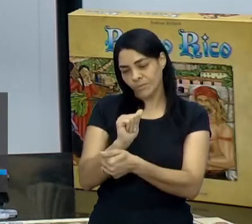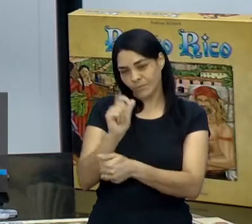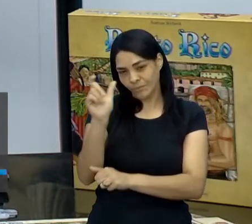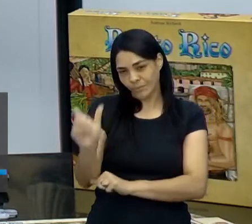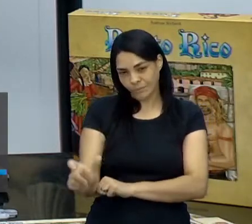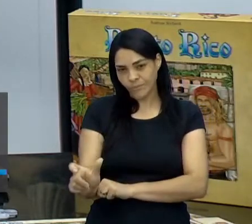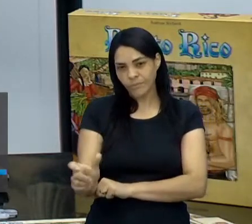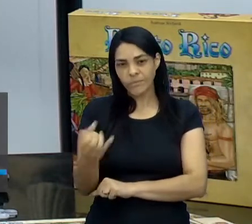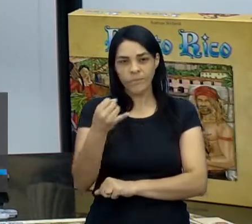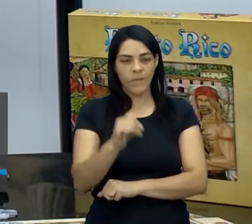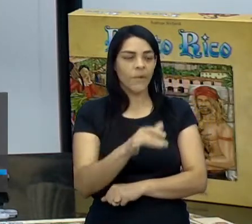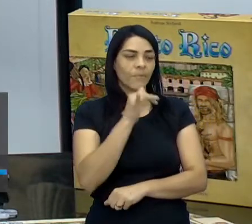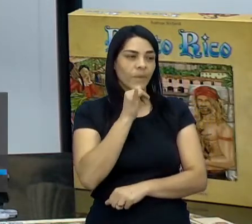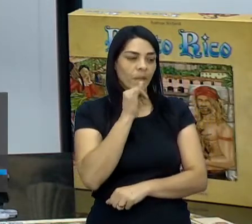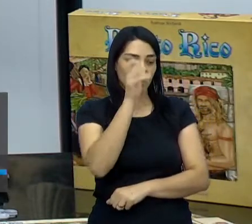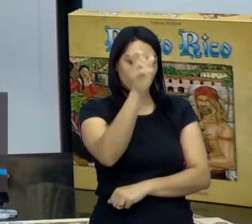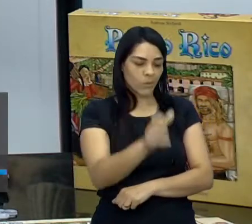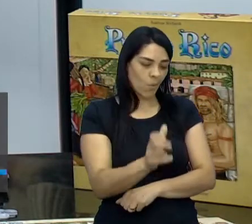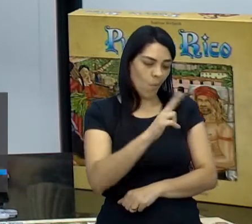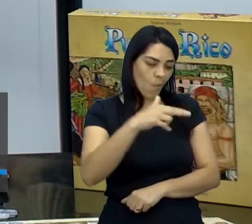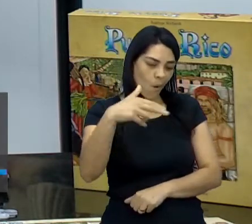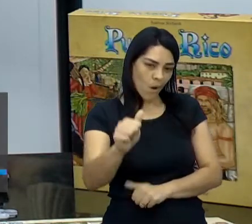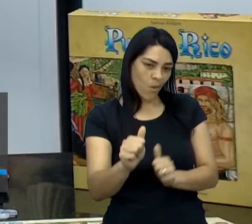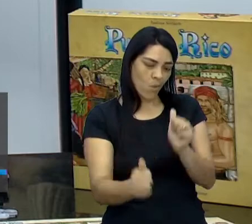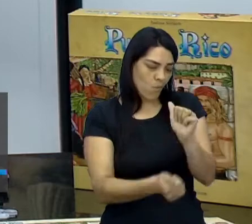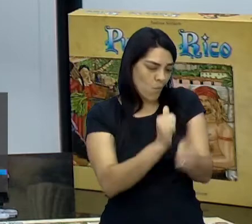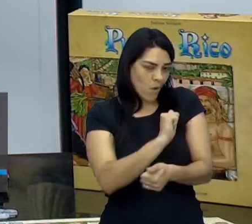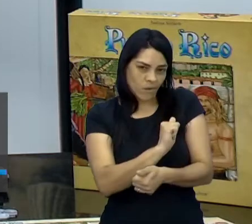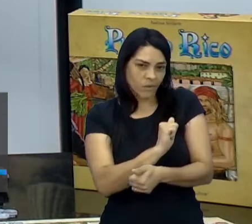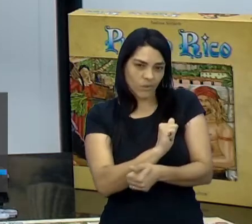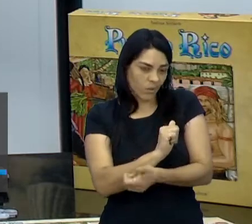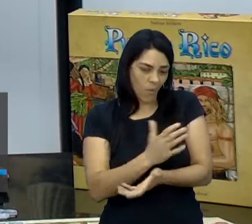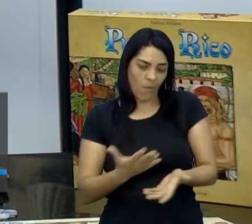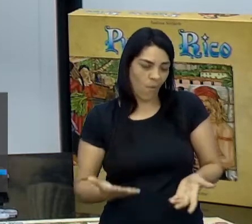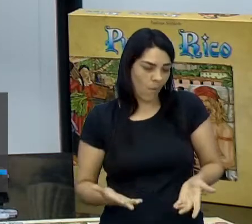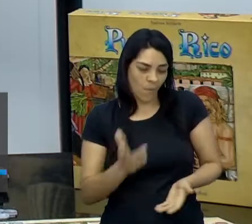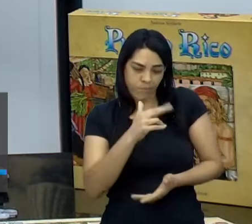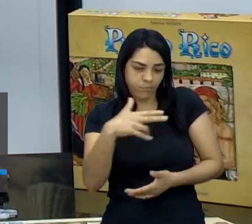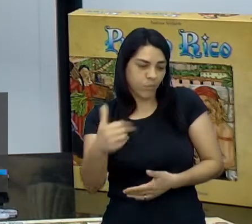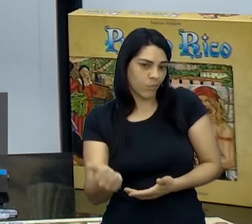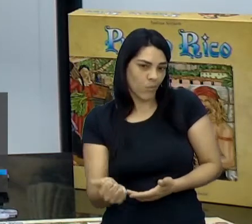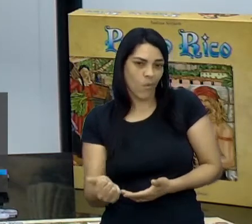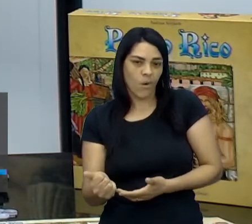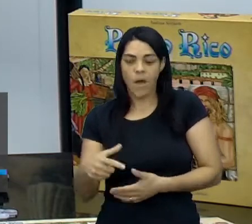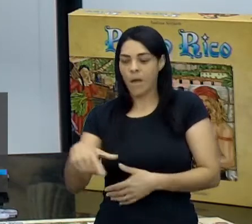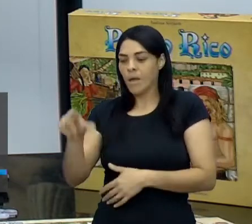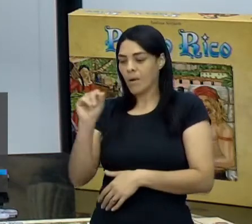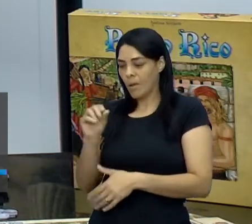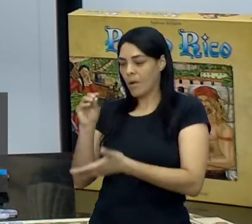pessoa que nunca jogou jogo tabuleiro e coloca para jogar, sei lá, um Gloomhaven, que é um jogo extremamente complexo,